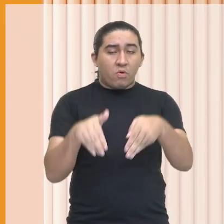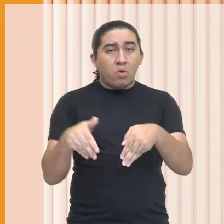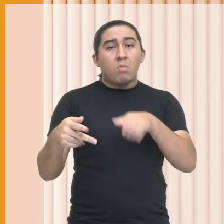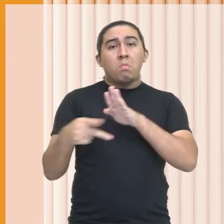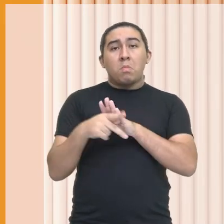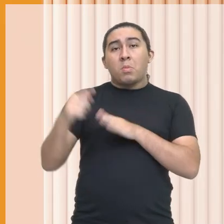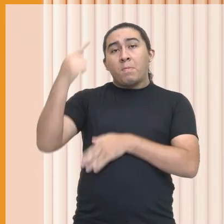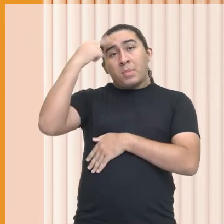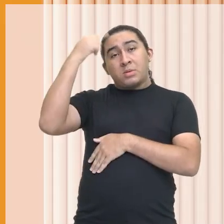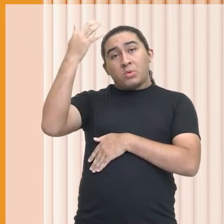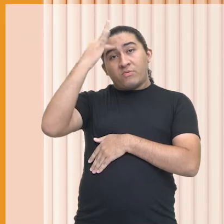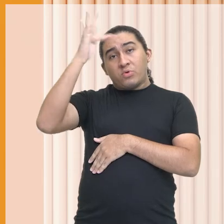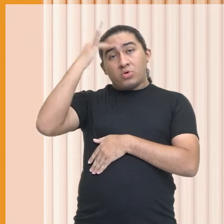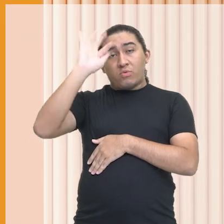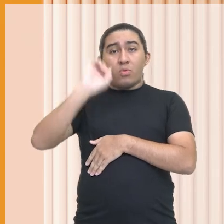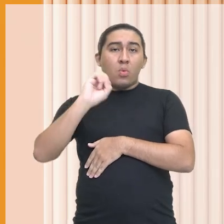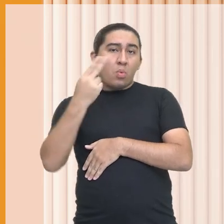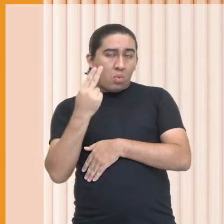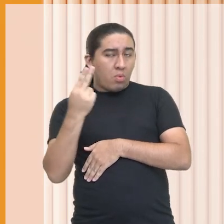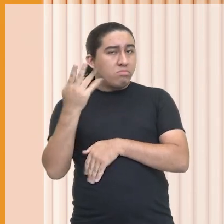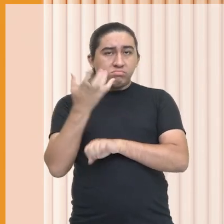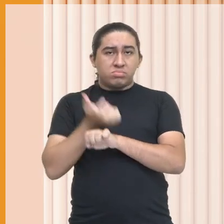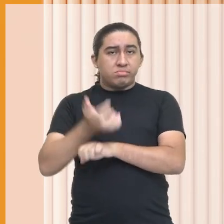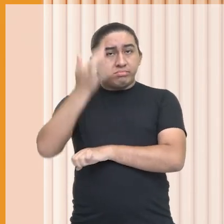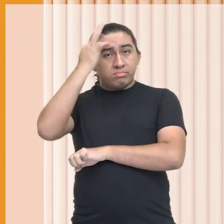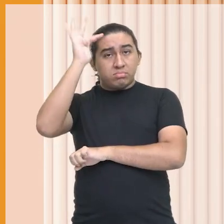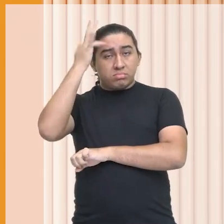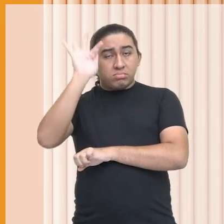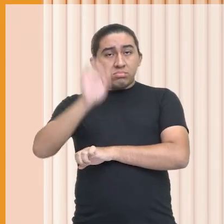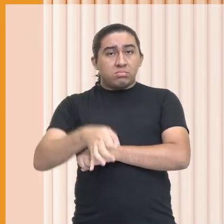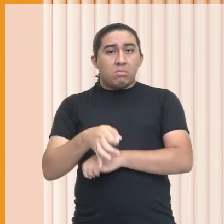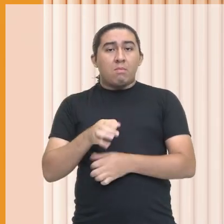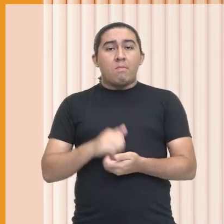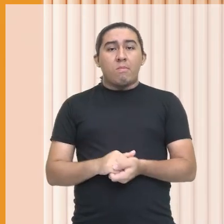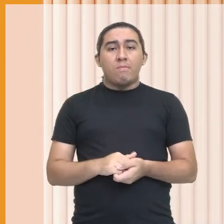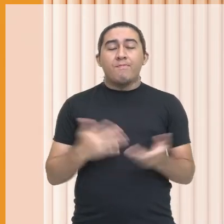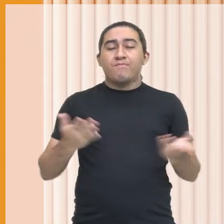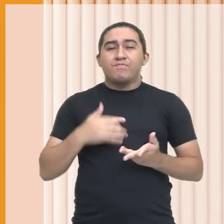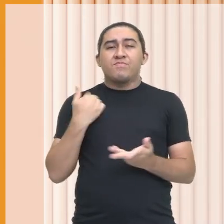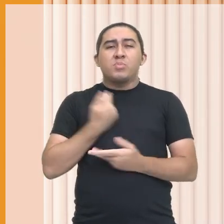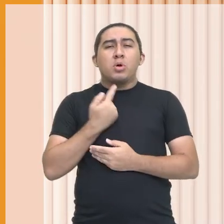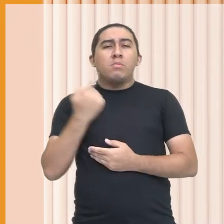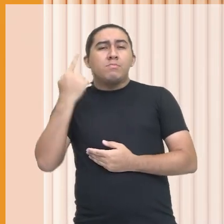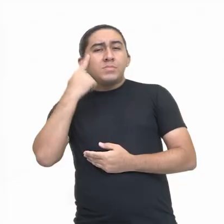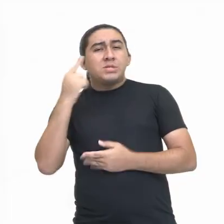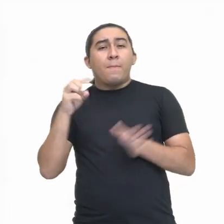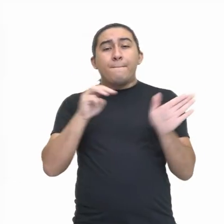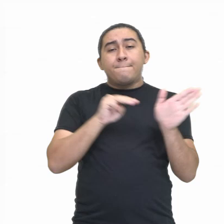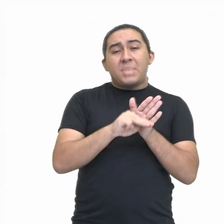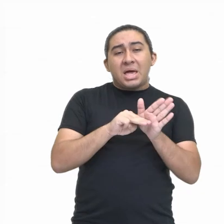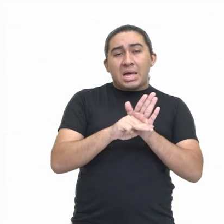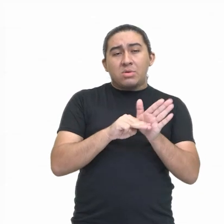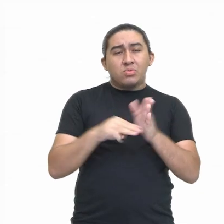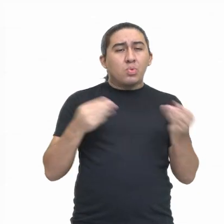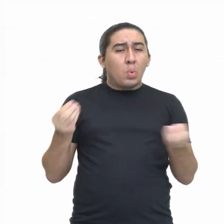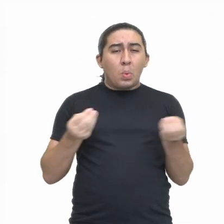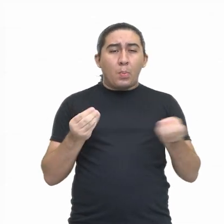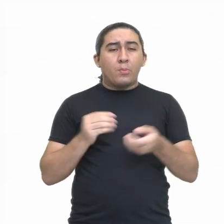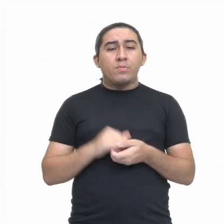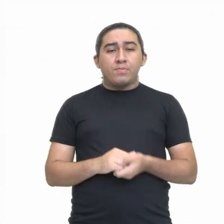do pensamento filosófico ou da filosofia. Então, vamos falar um pouco mais sobre esse método filosófico na